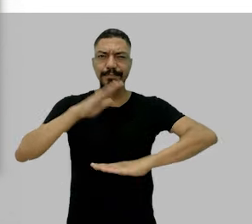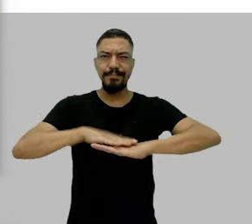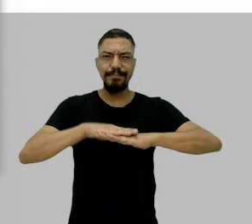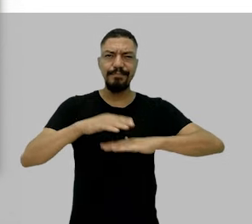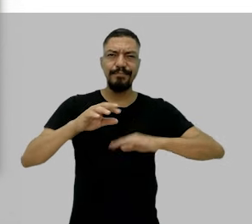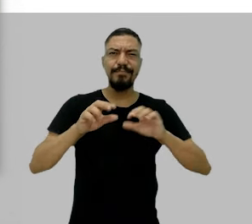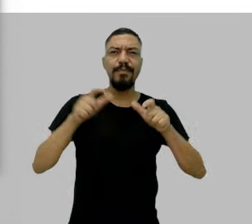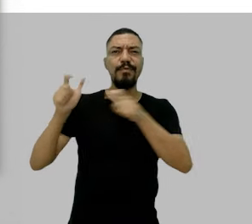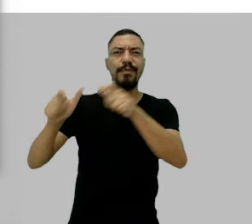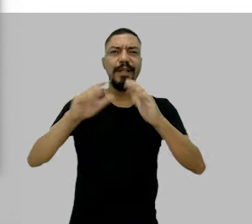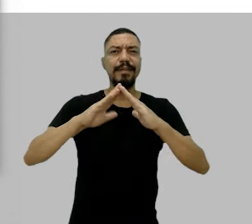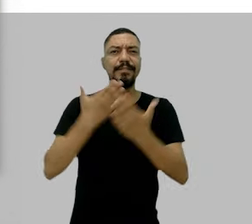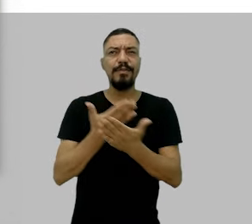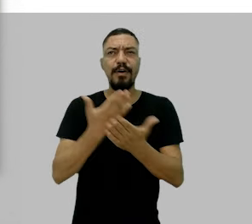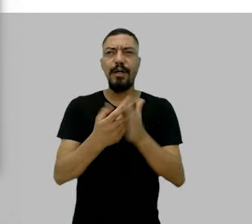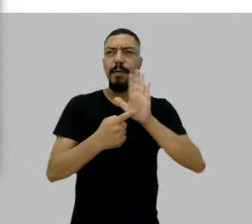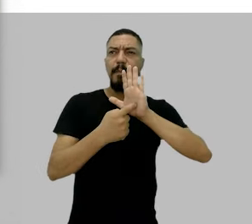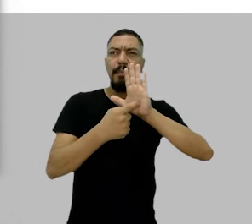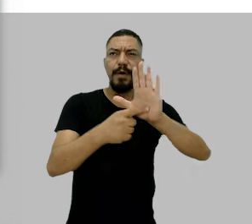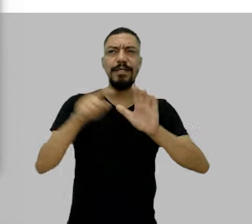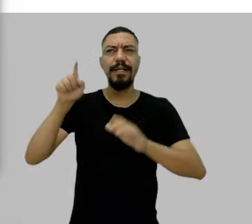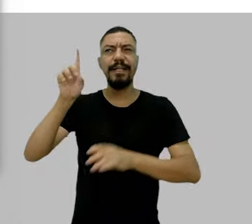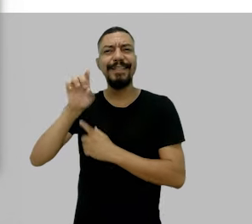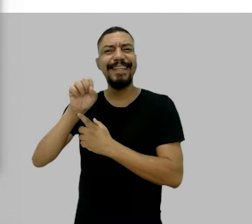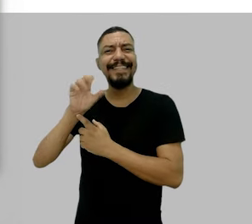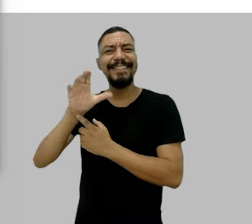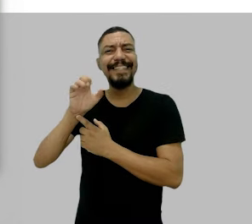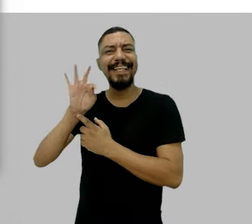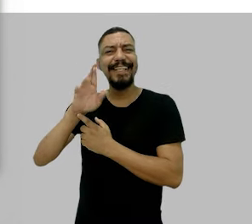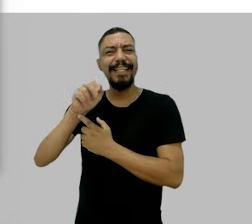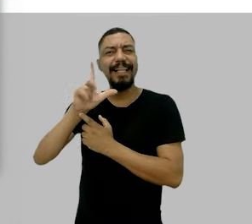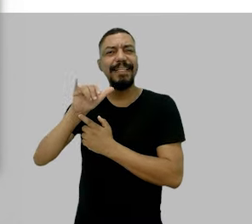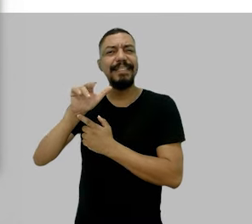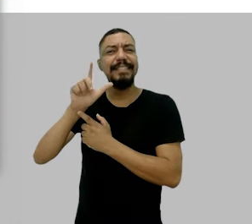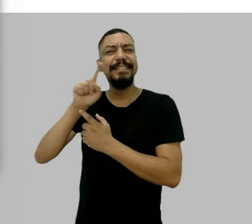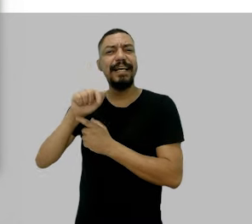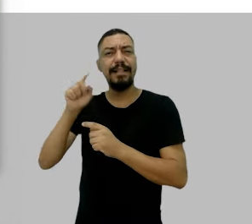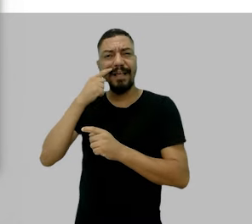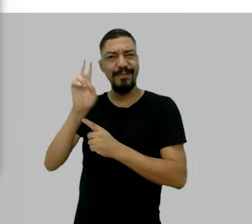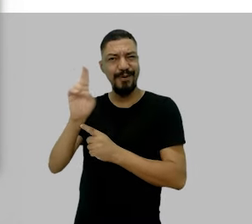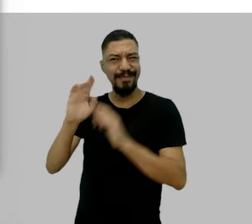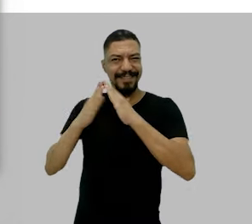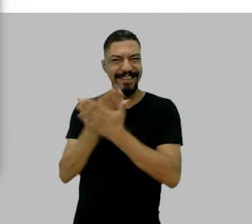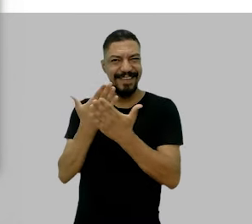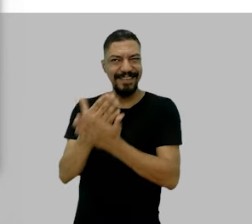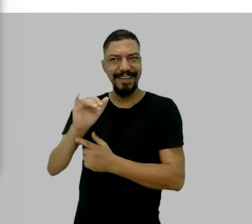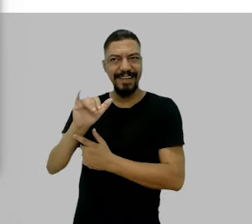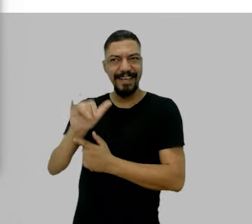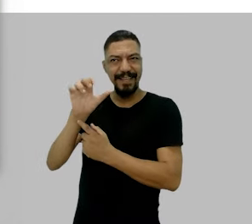mostra descentraliza. Aí, aqui, ó, aconteceu na escola Yolanda Ascencio, lá em São Caetano. Então, eu tenho